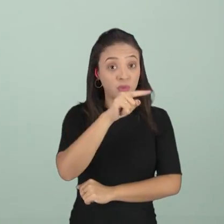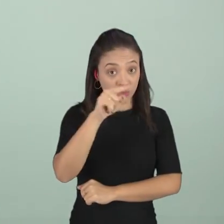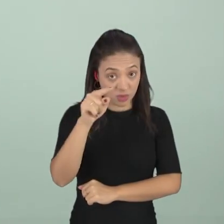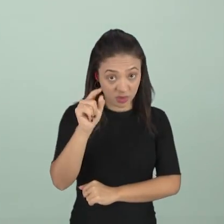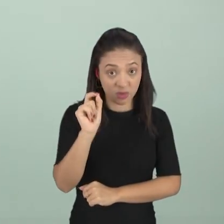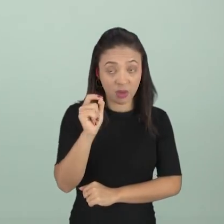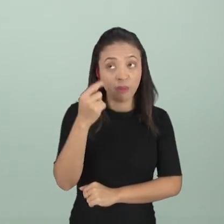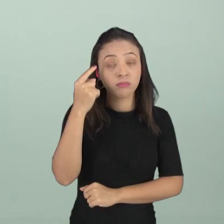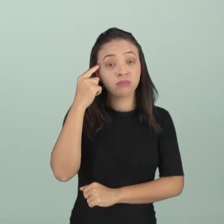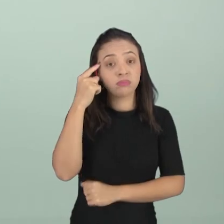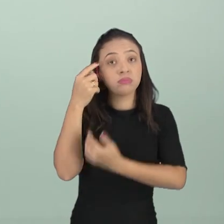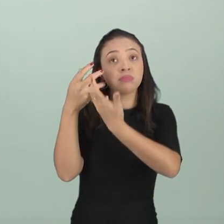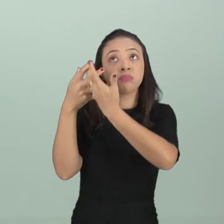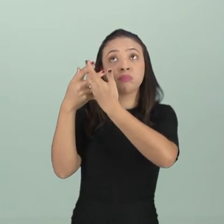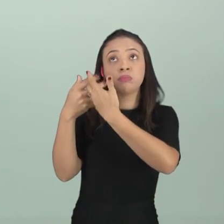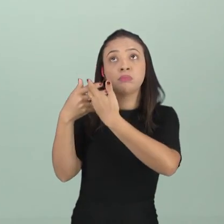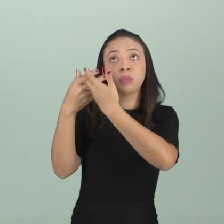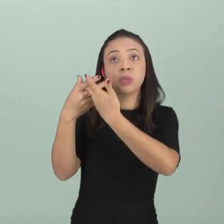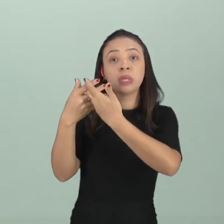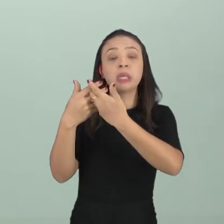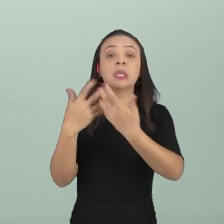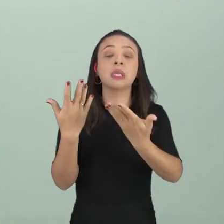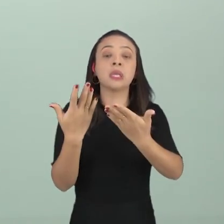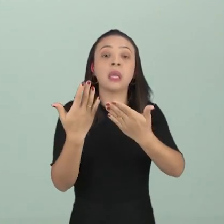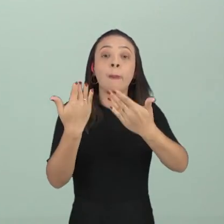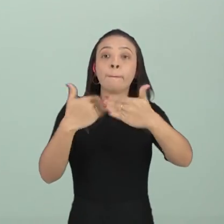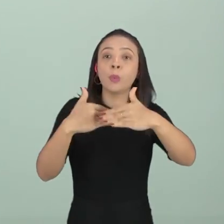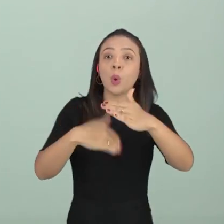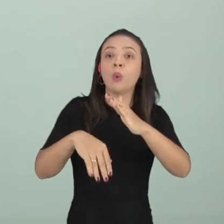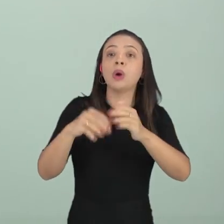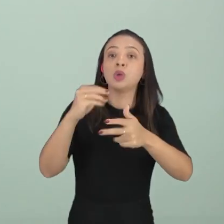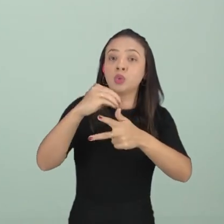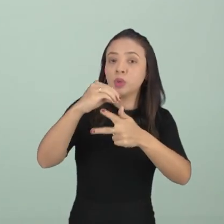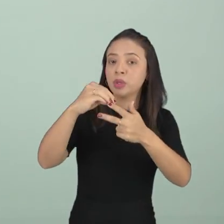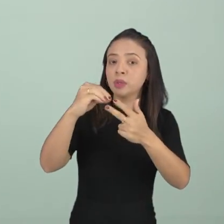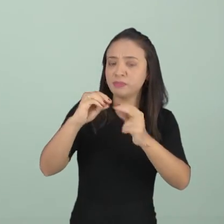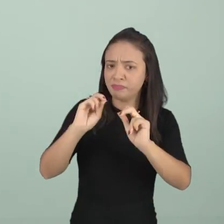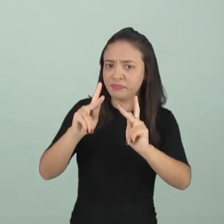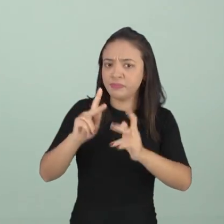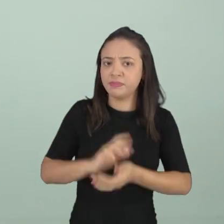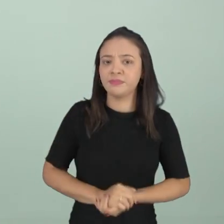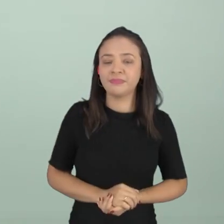vocês que estão pensando na prova, na redação do Enem, tá